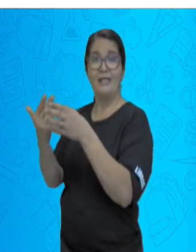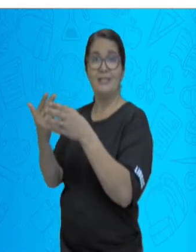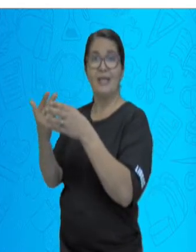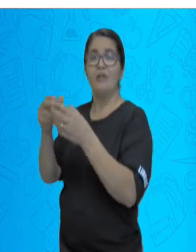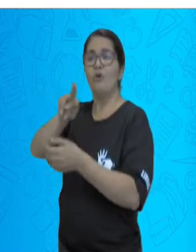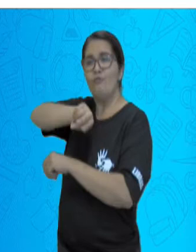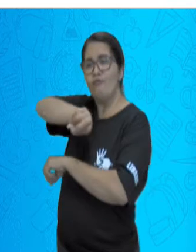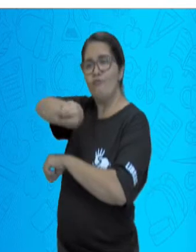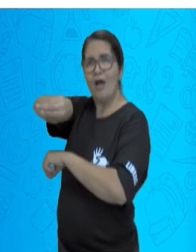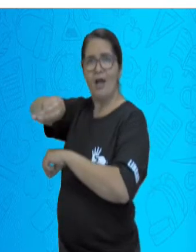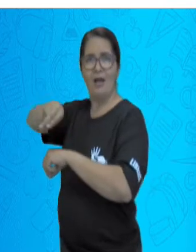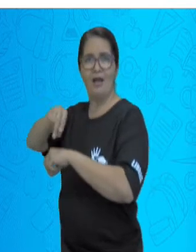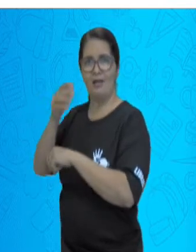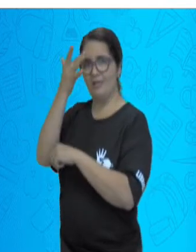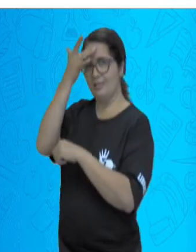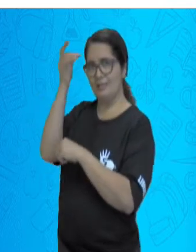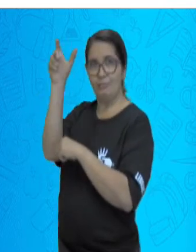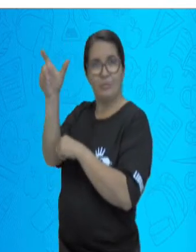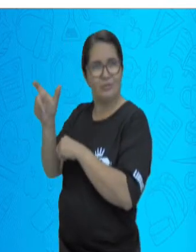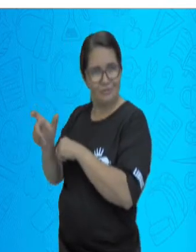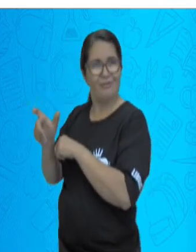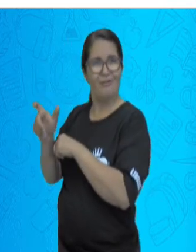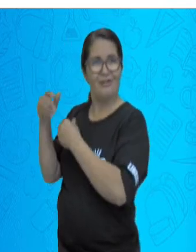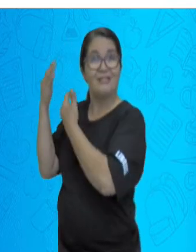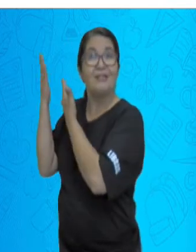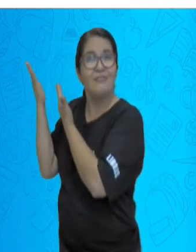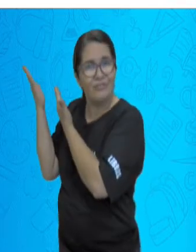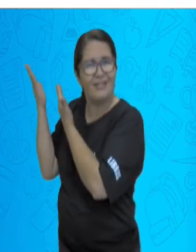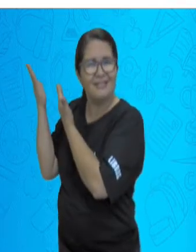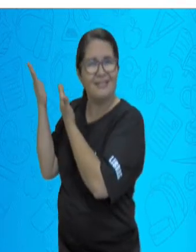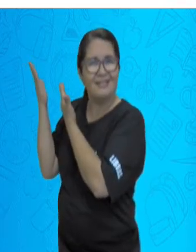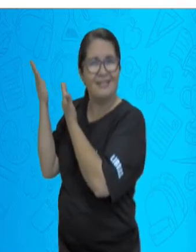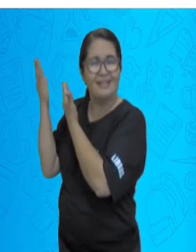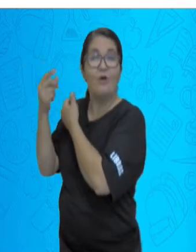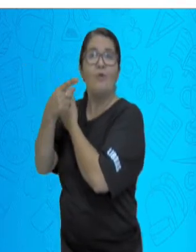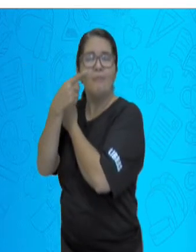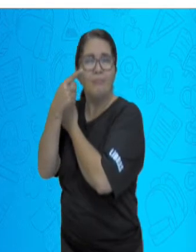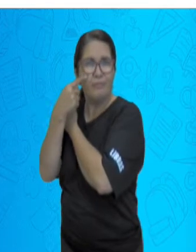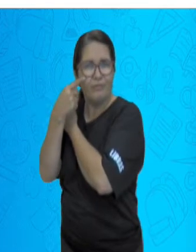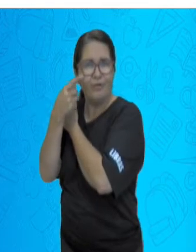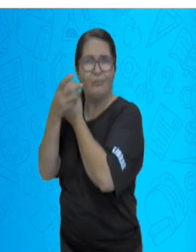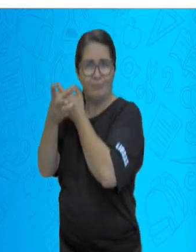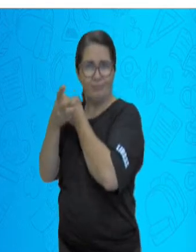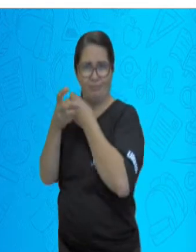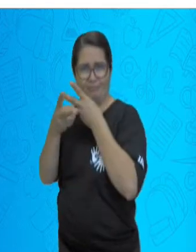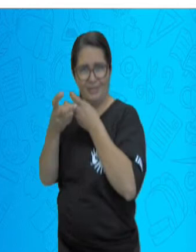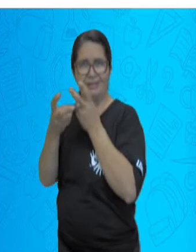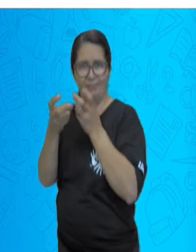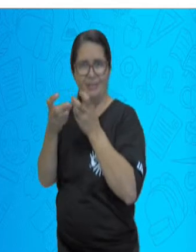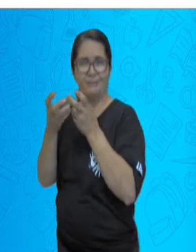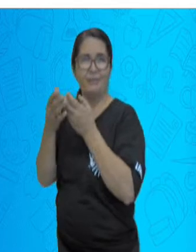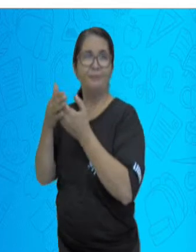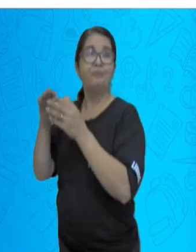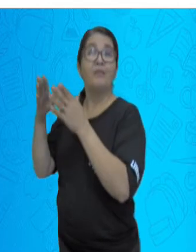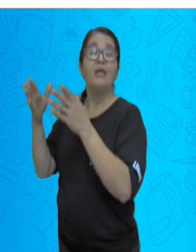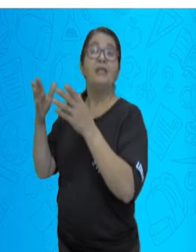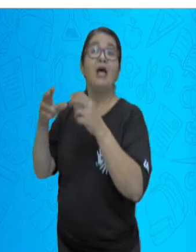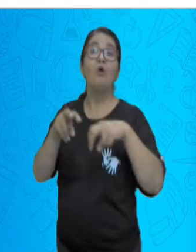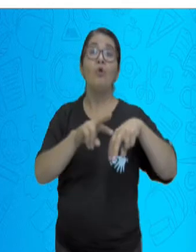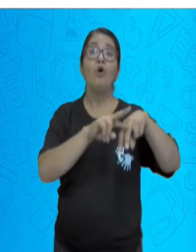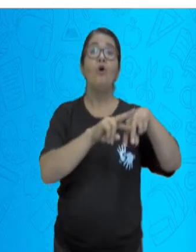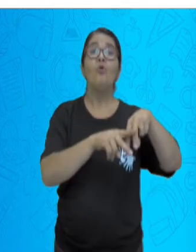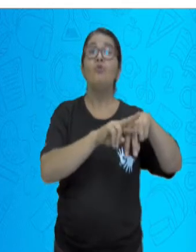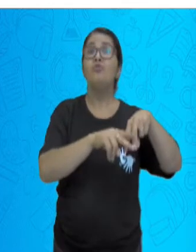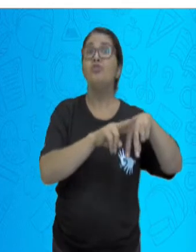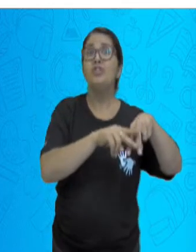mesma região, vou dizer que é fauna. Perceberam? E os gêneros dos